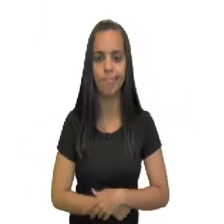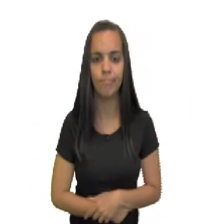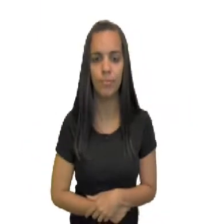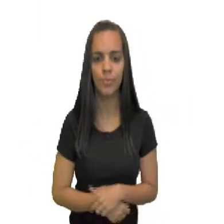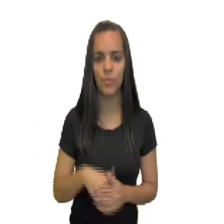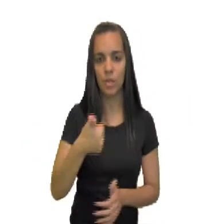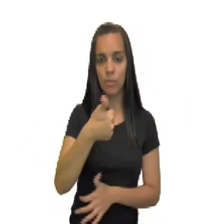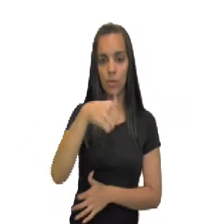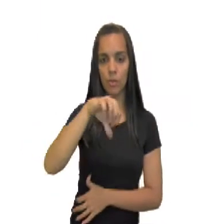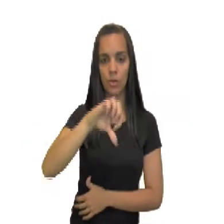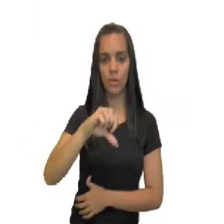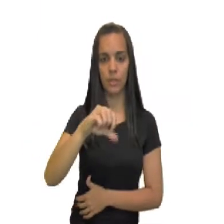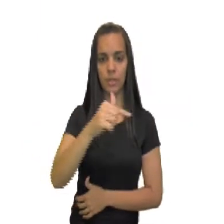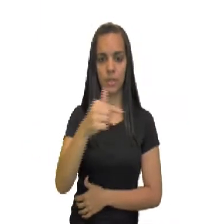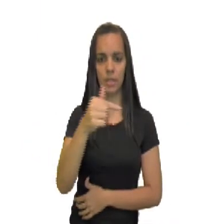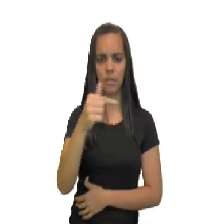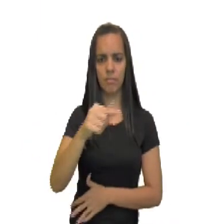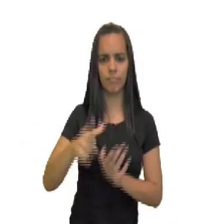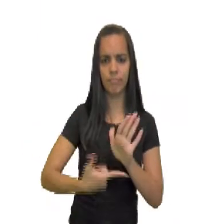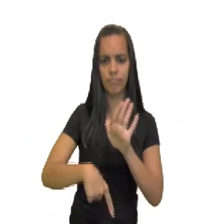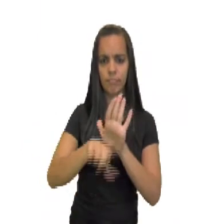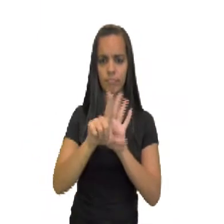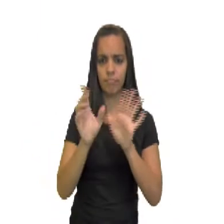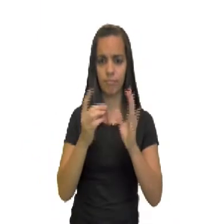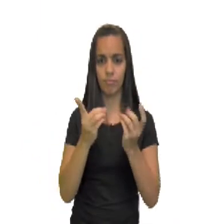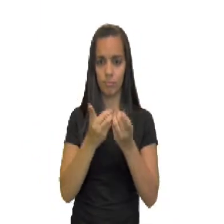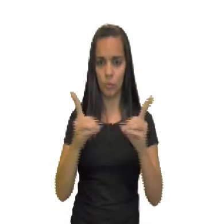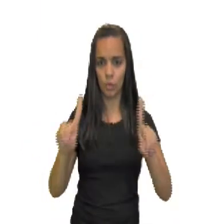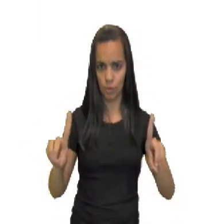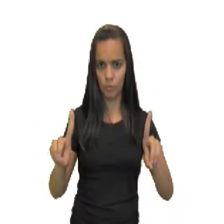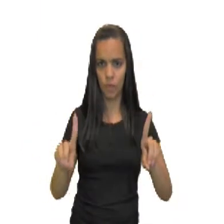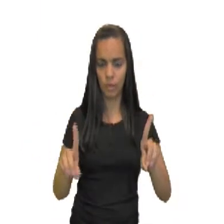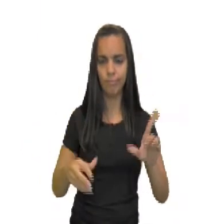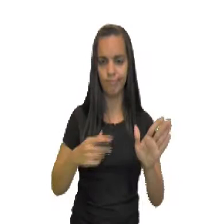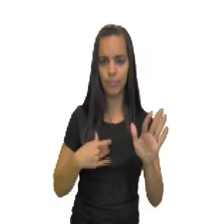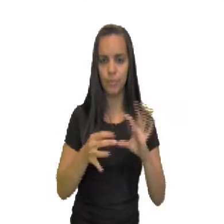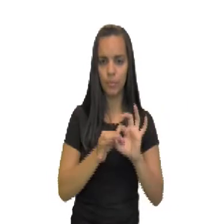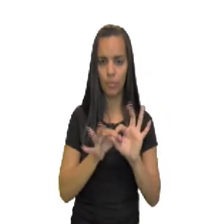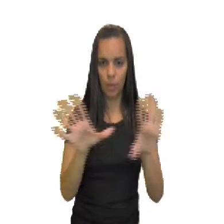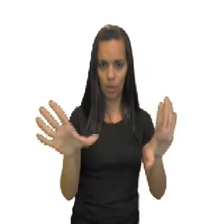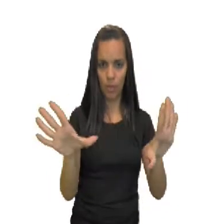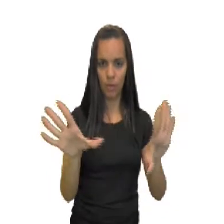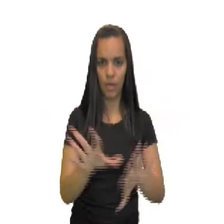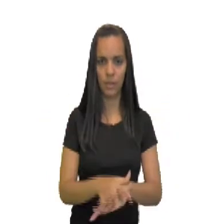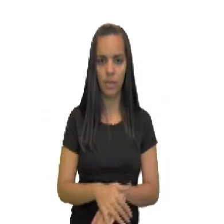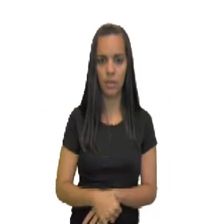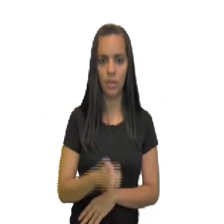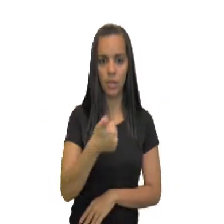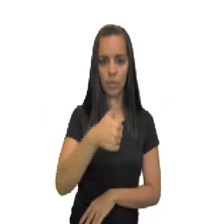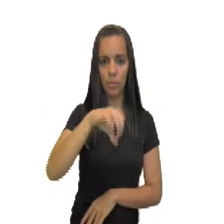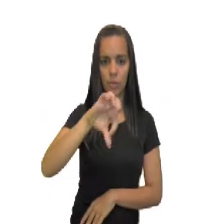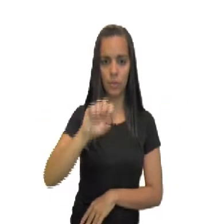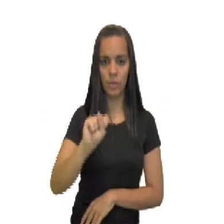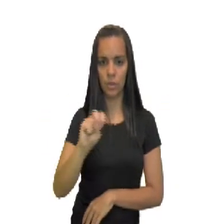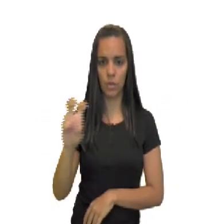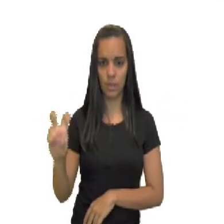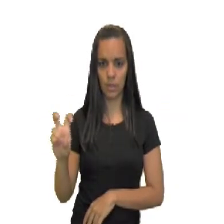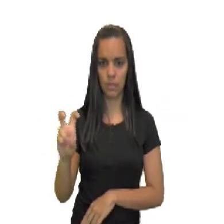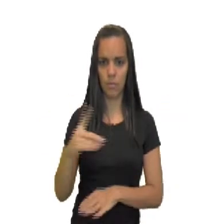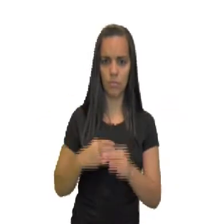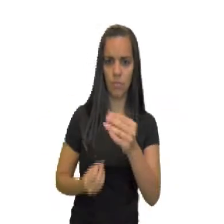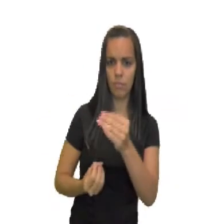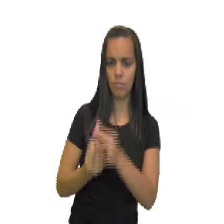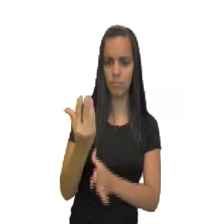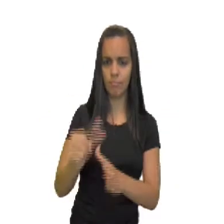Em 1977, a lei do divórcio é aprovada. Em 1985, é